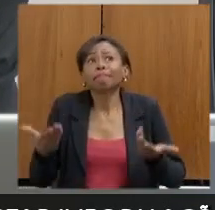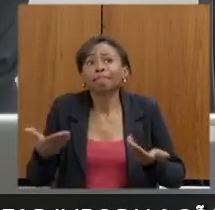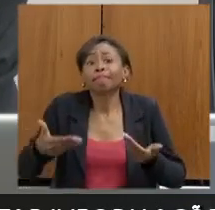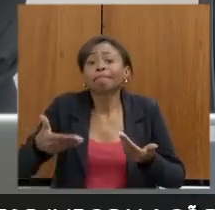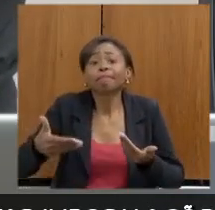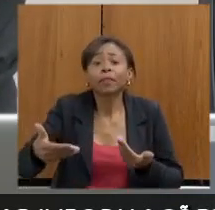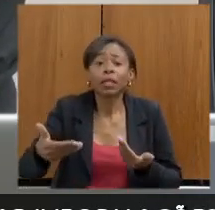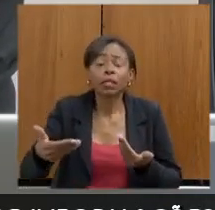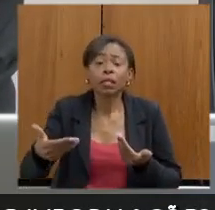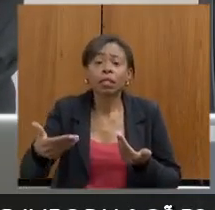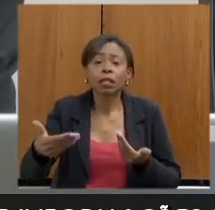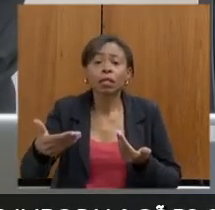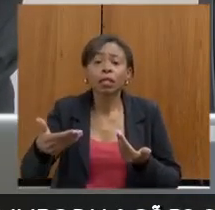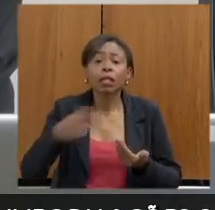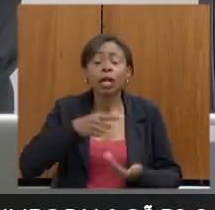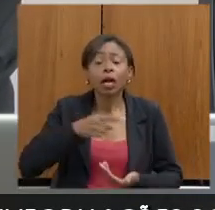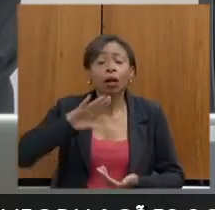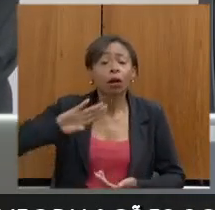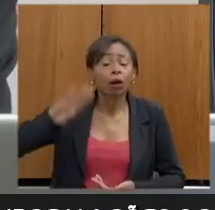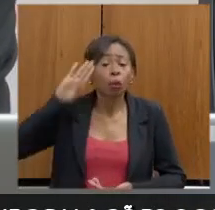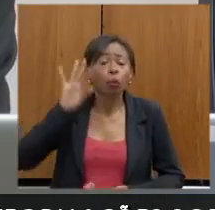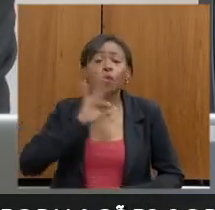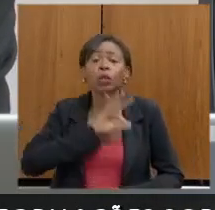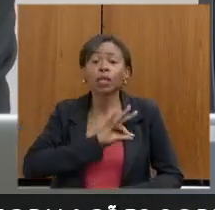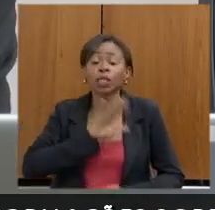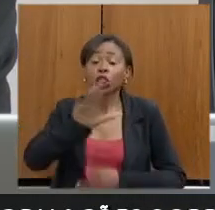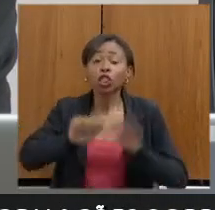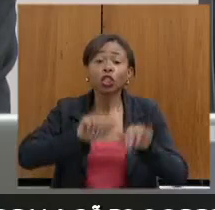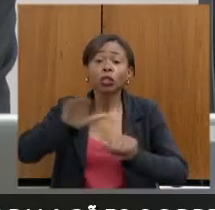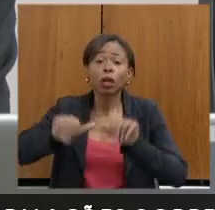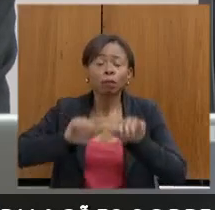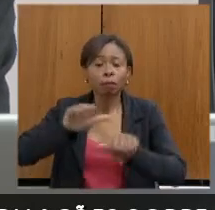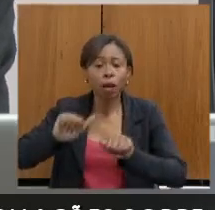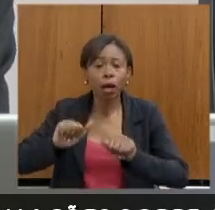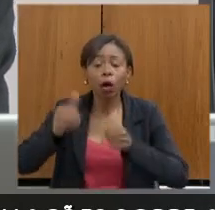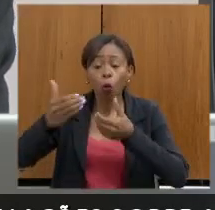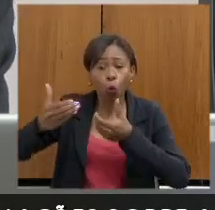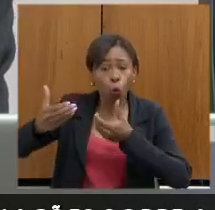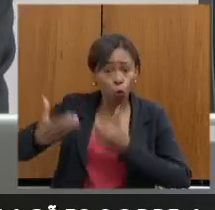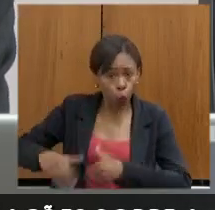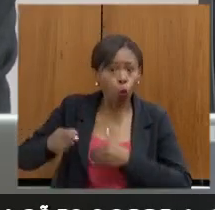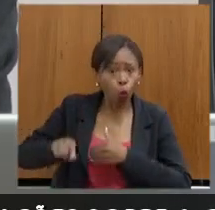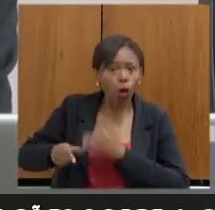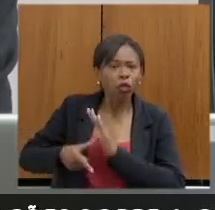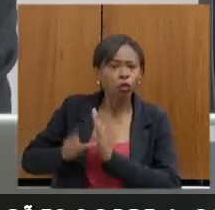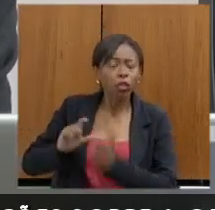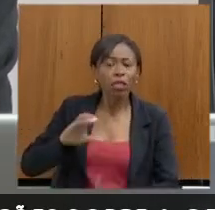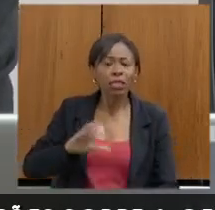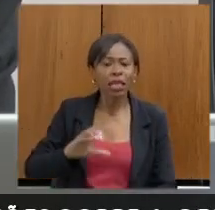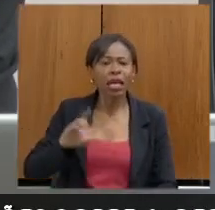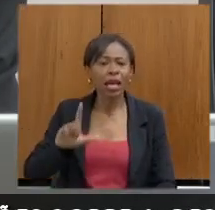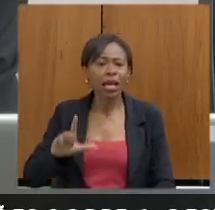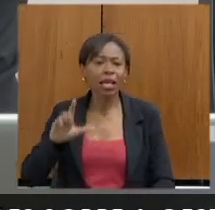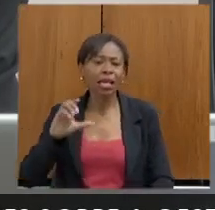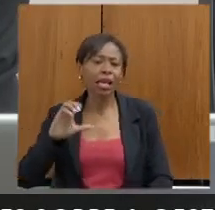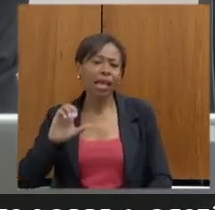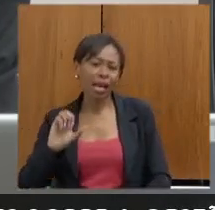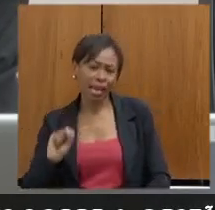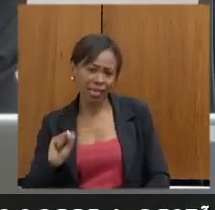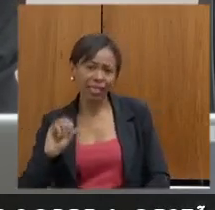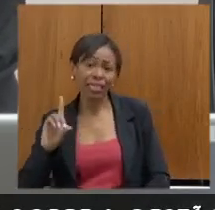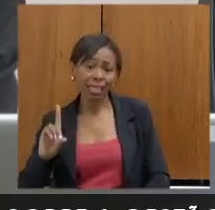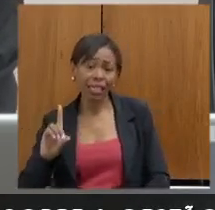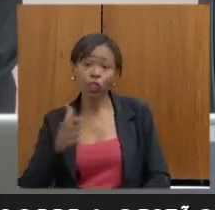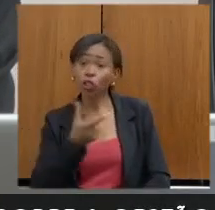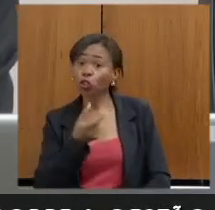militar convocar os excedentes do concurso do cfsd 2022 Então